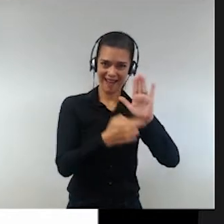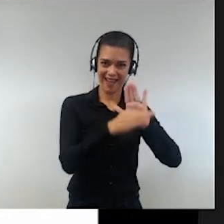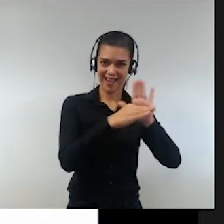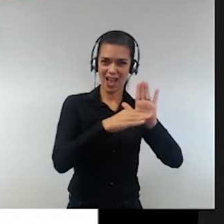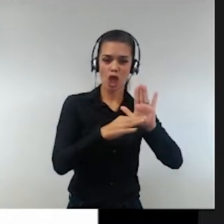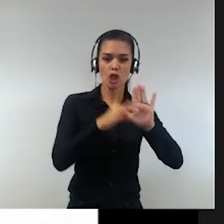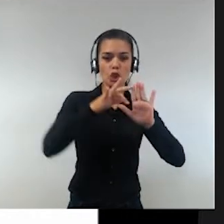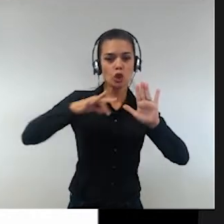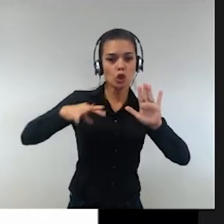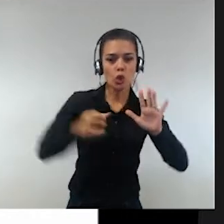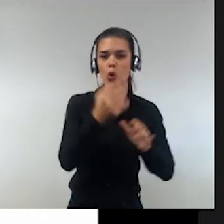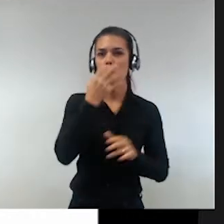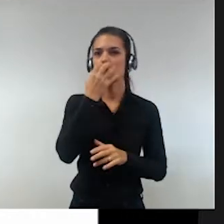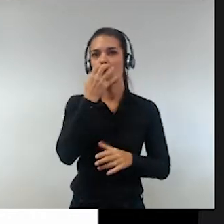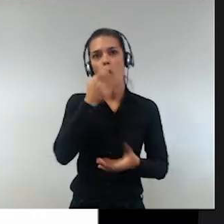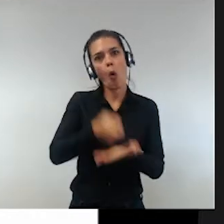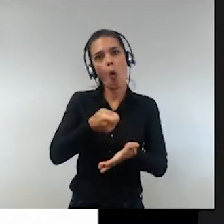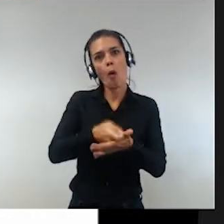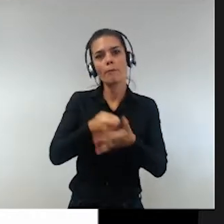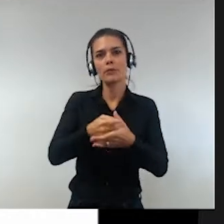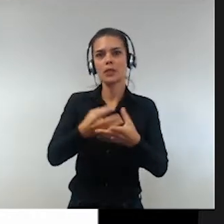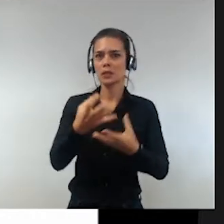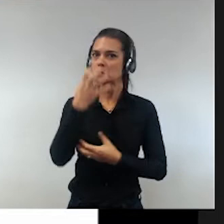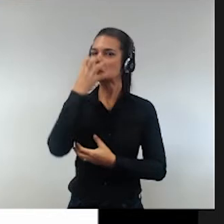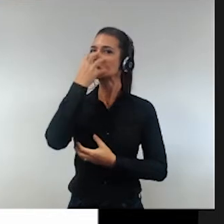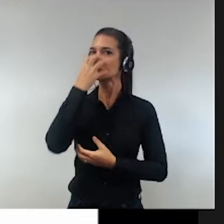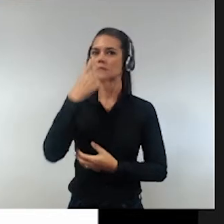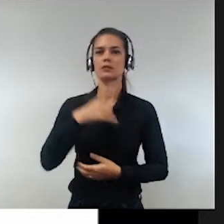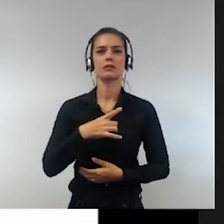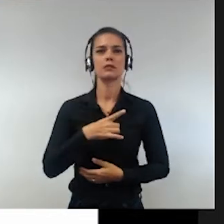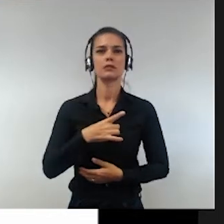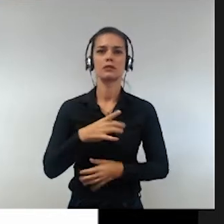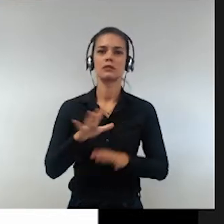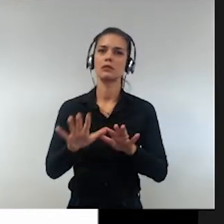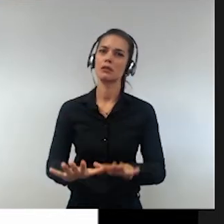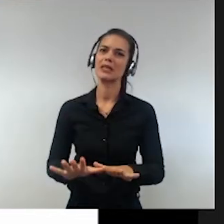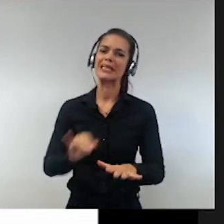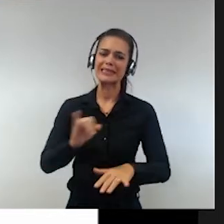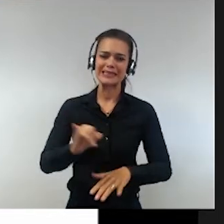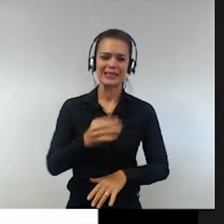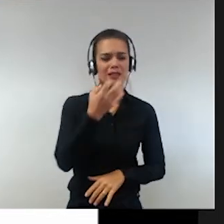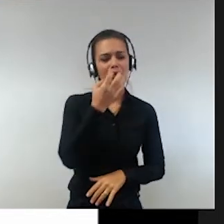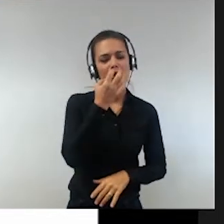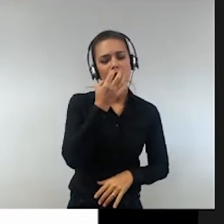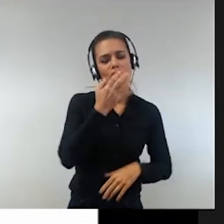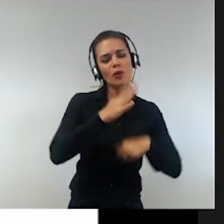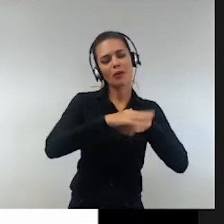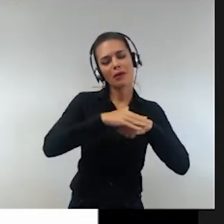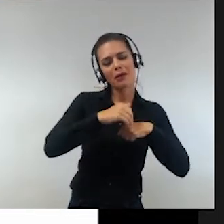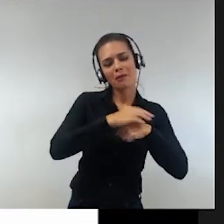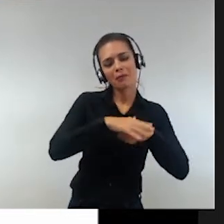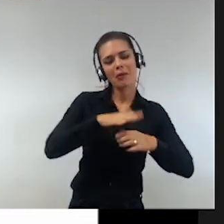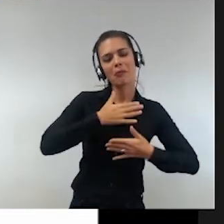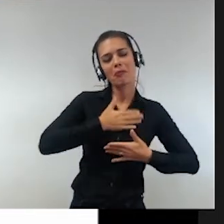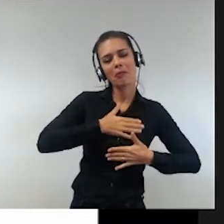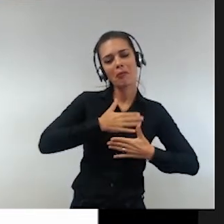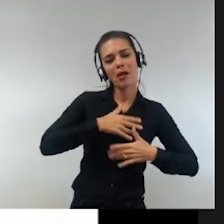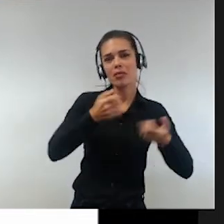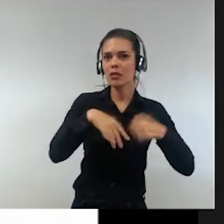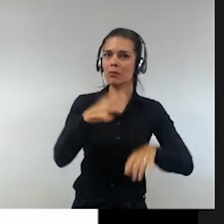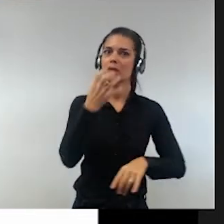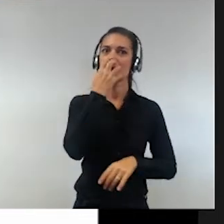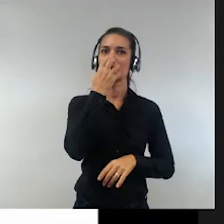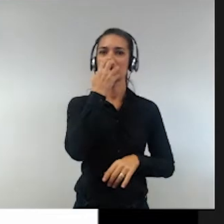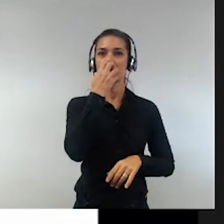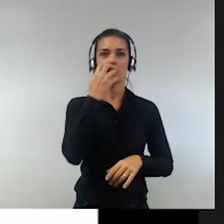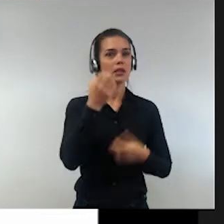Não há necessidade. O cão comprovadamente dócil, que ele não agride, e a gente vai ver aqui como a gente vai conseguir isso,